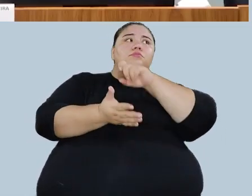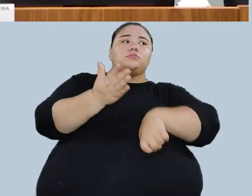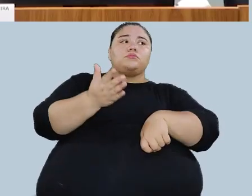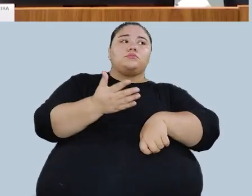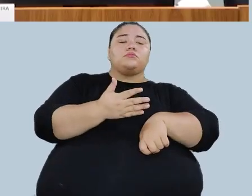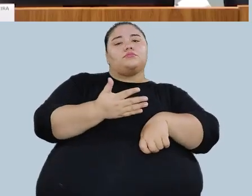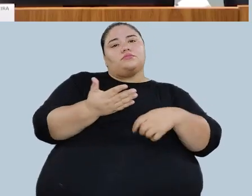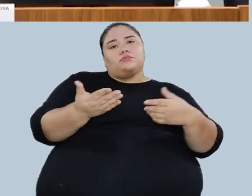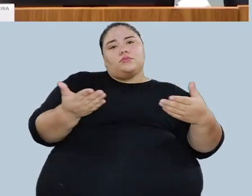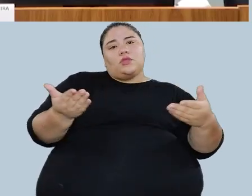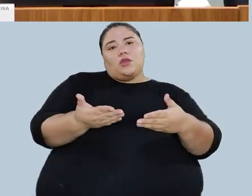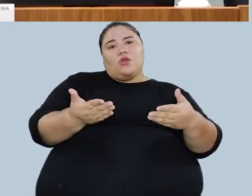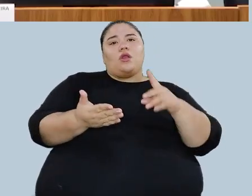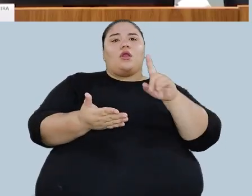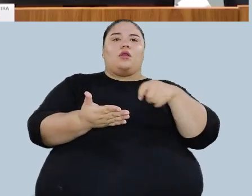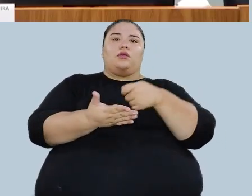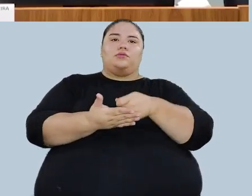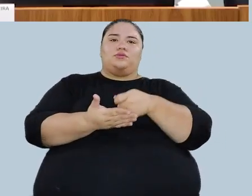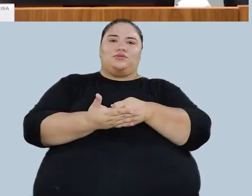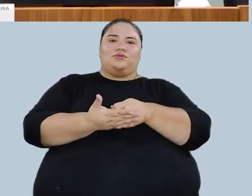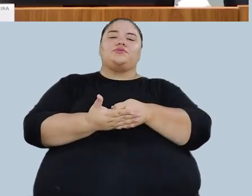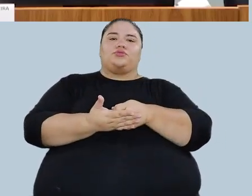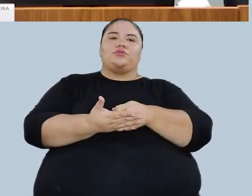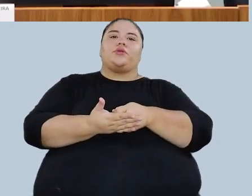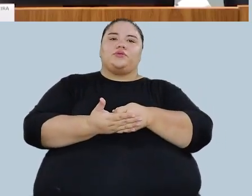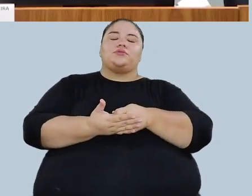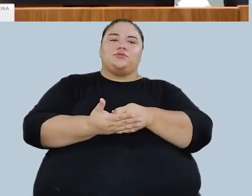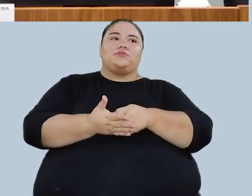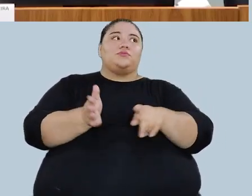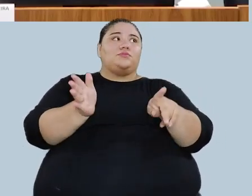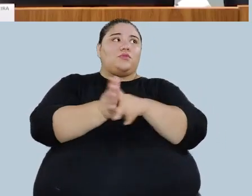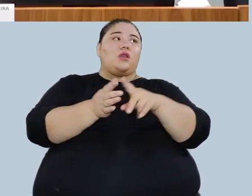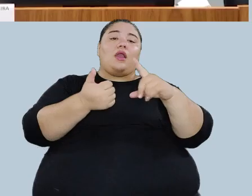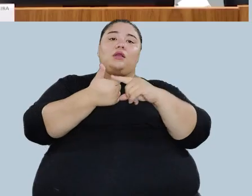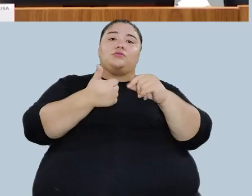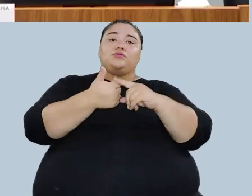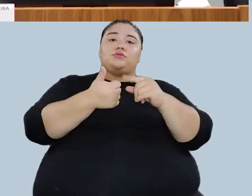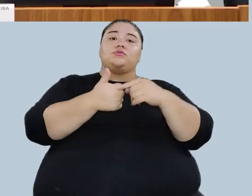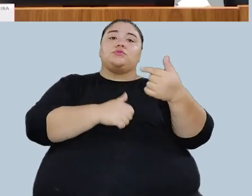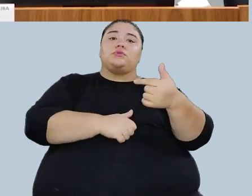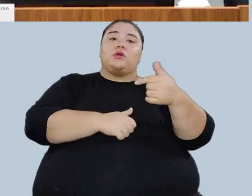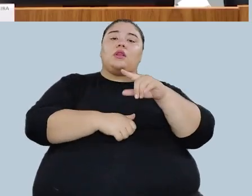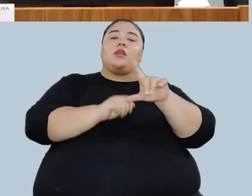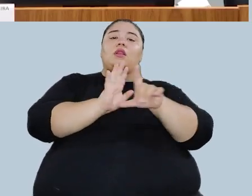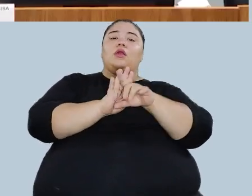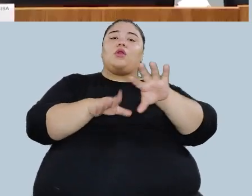se torna uma exigência forte, né, nos termos do artigo 2º da Lei